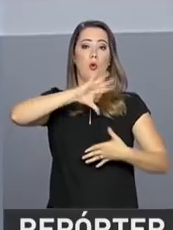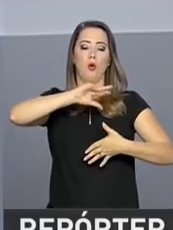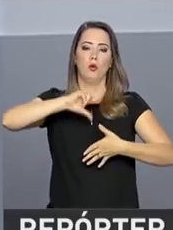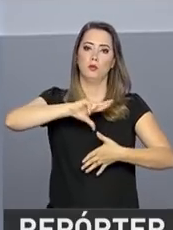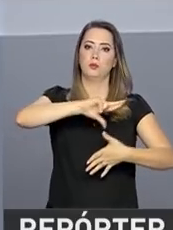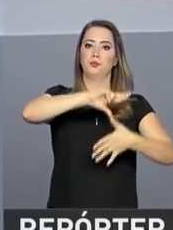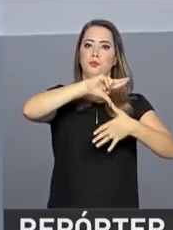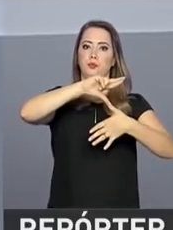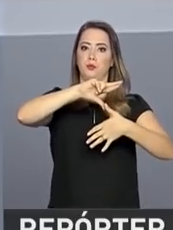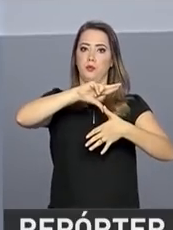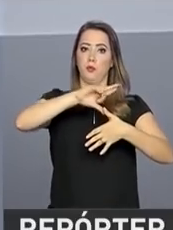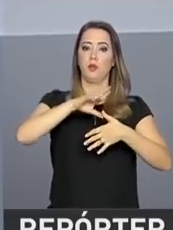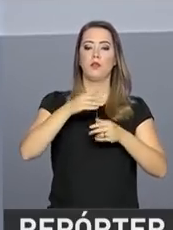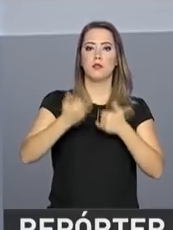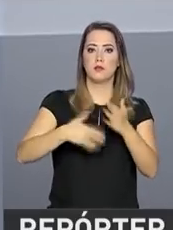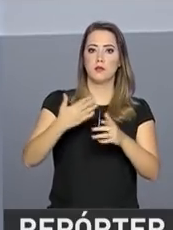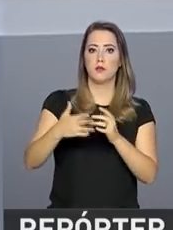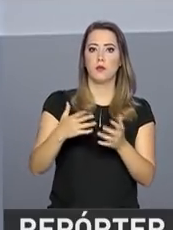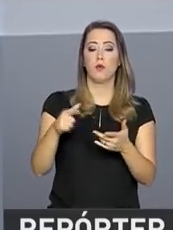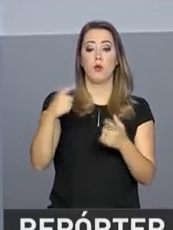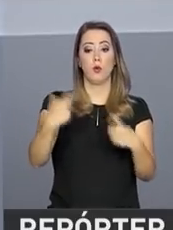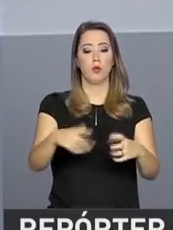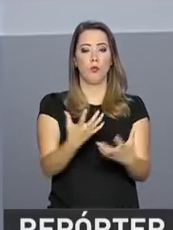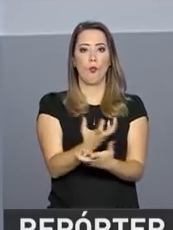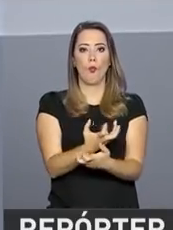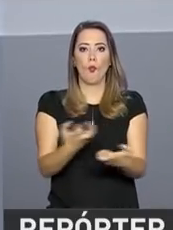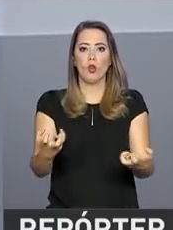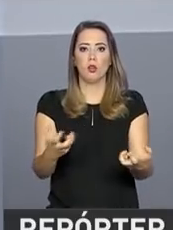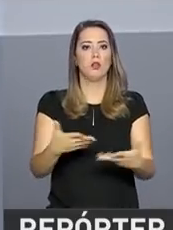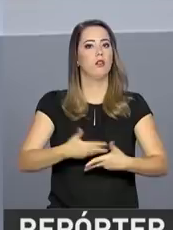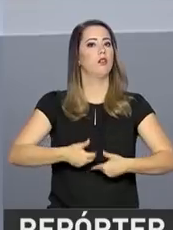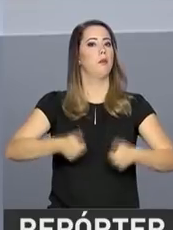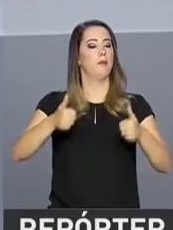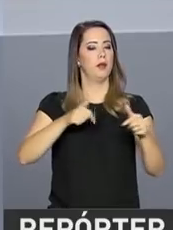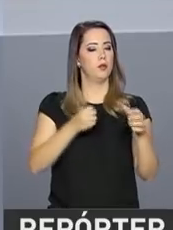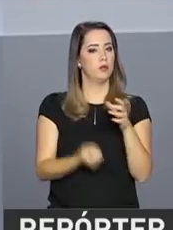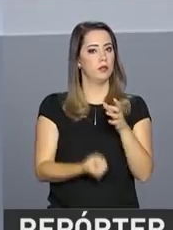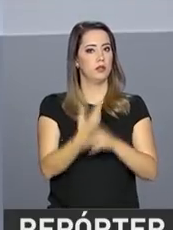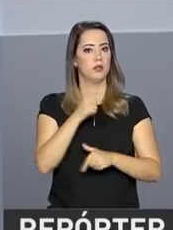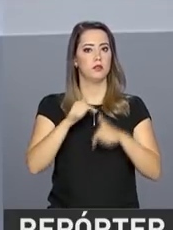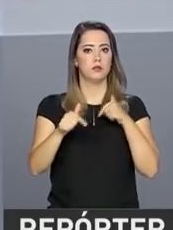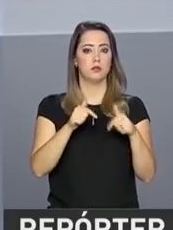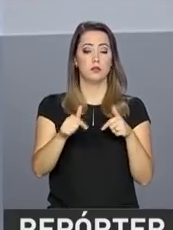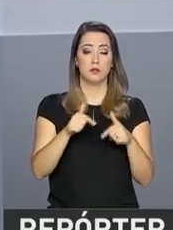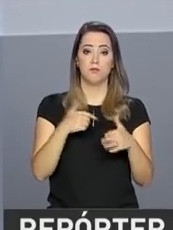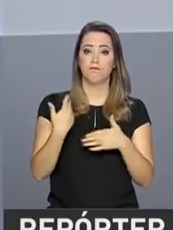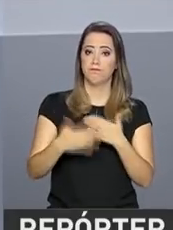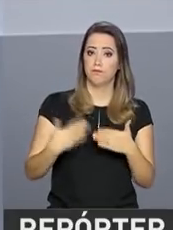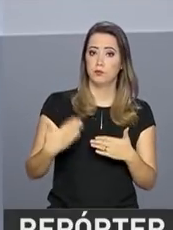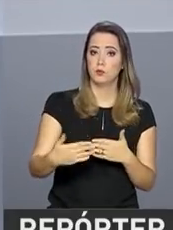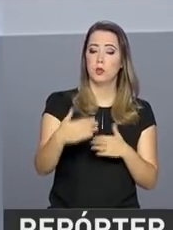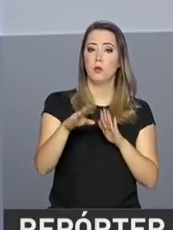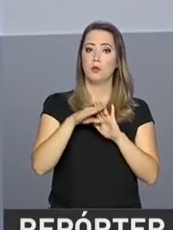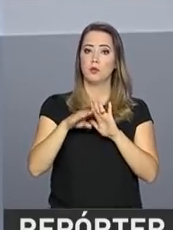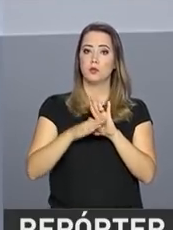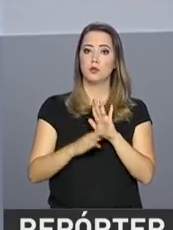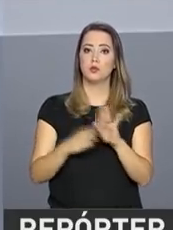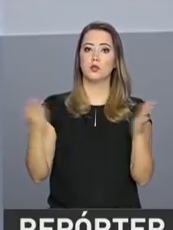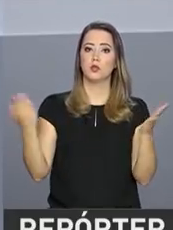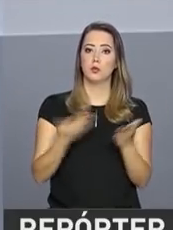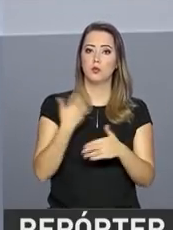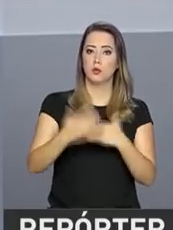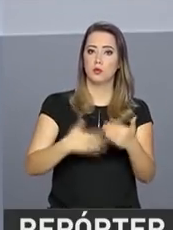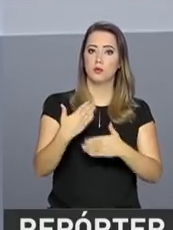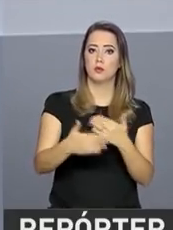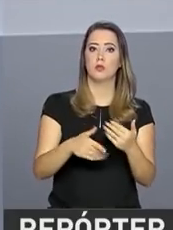obra vai desenvolver a região semiárida aumentar as oportunidades de emprego com o progresso regional a iniciativa faz parte do agora é